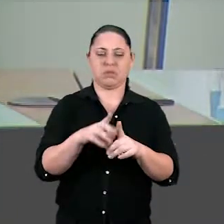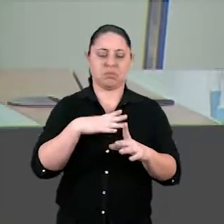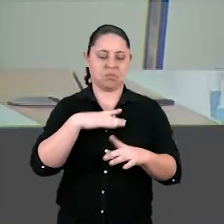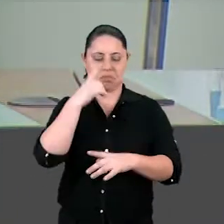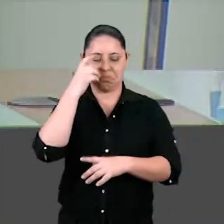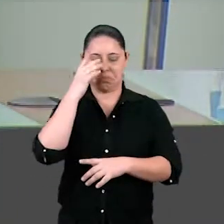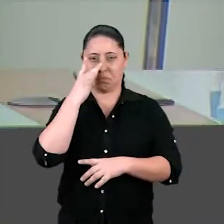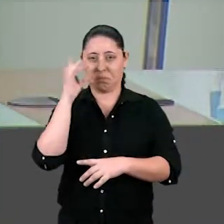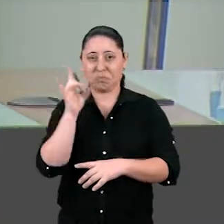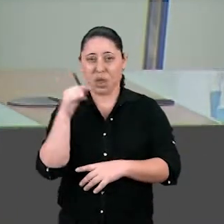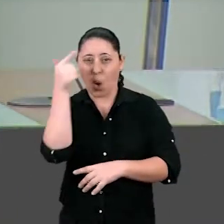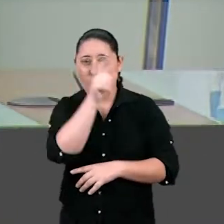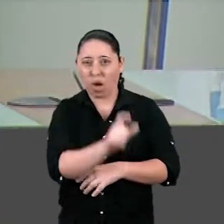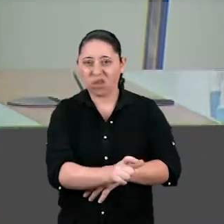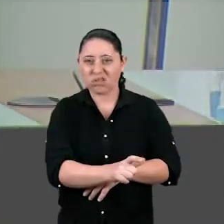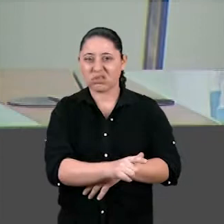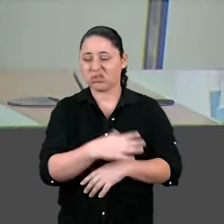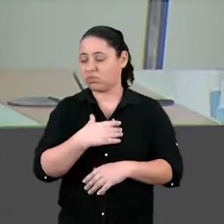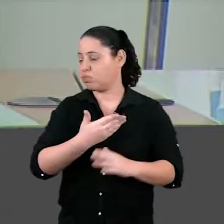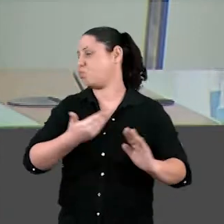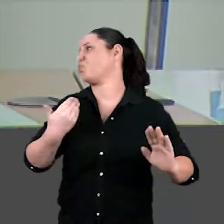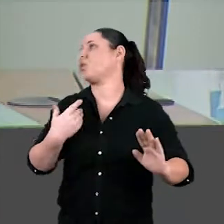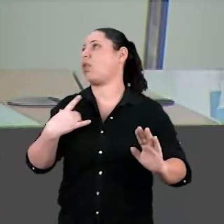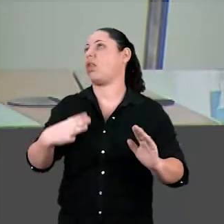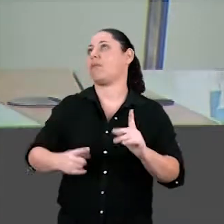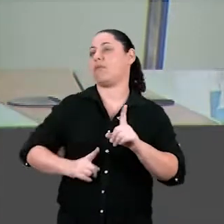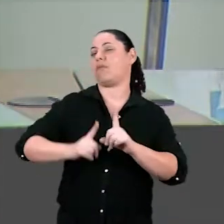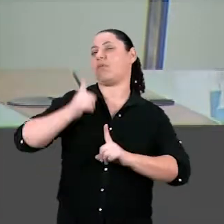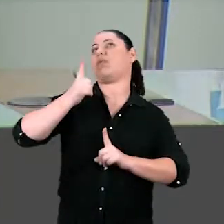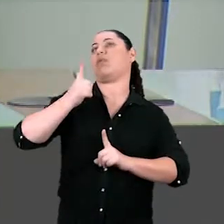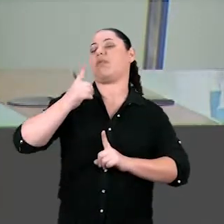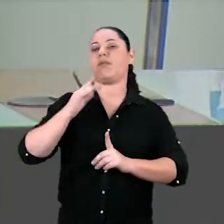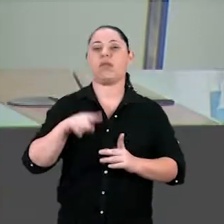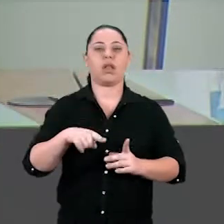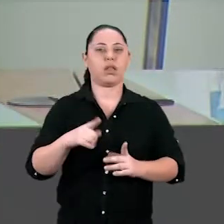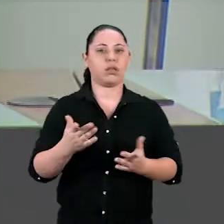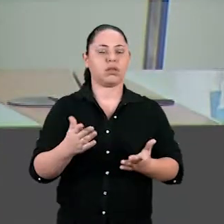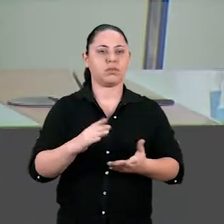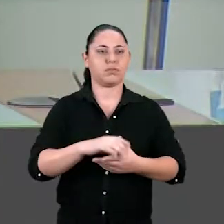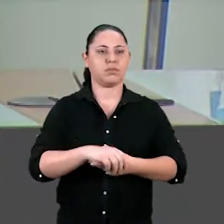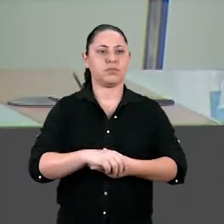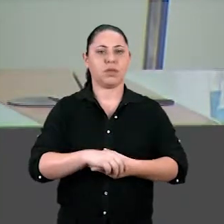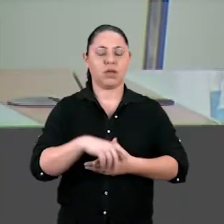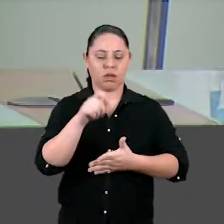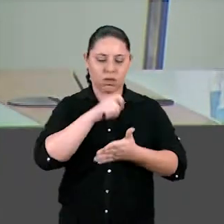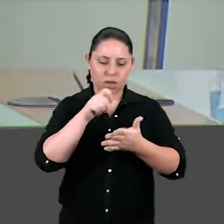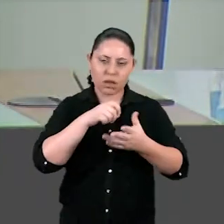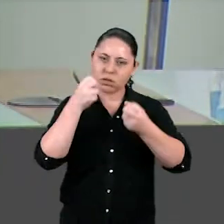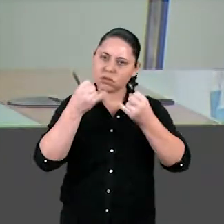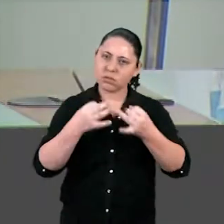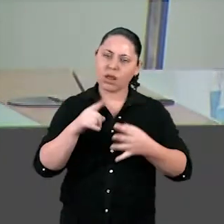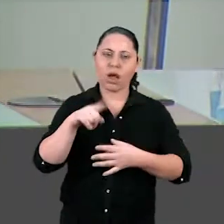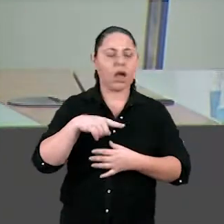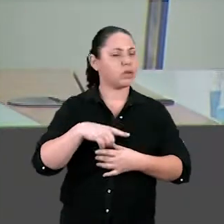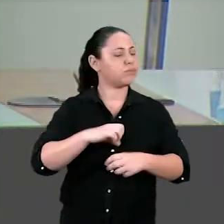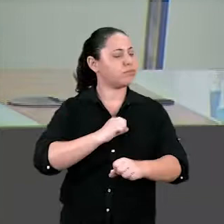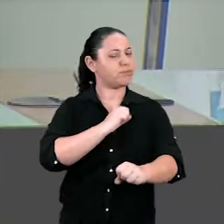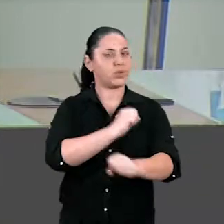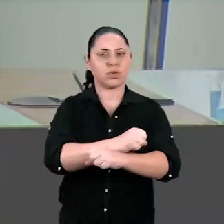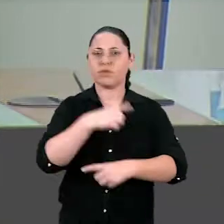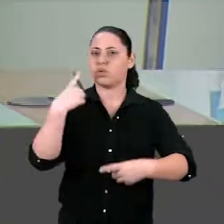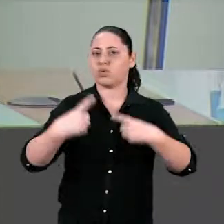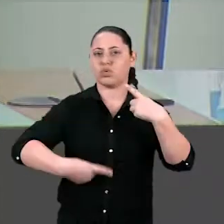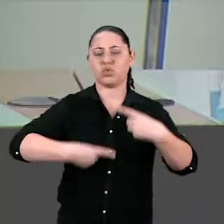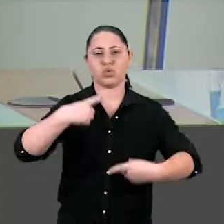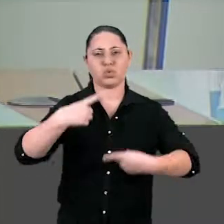outro. Esse trabalho feito aqui pelo Paulo Rídola, na verdade, diz o seguinte: é impossível discutir-se no